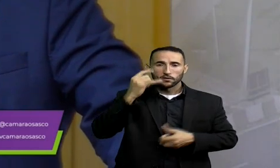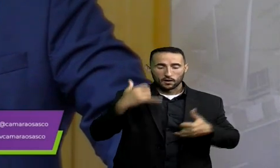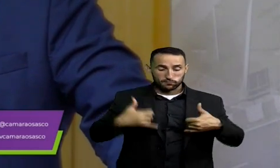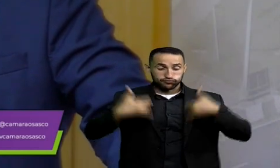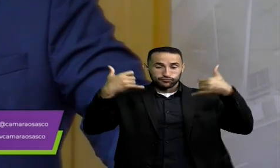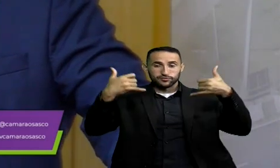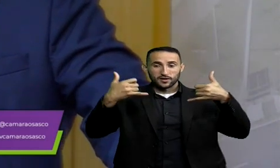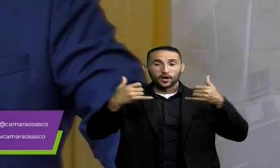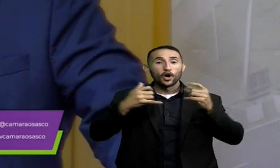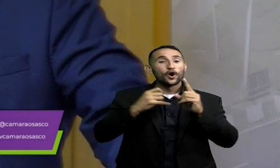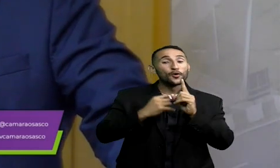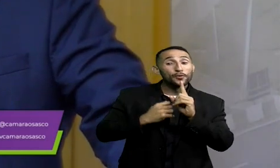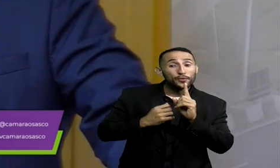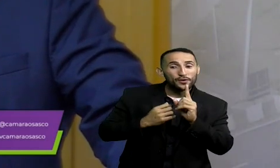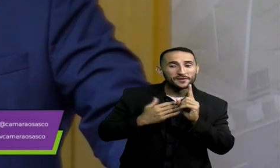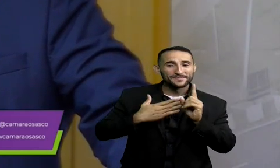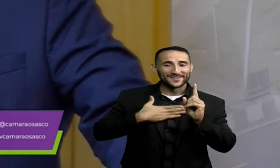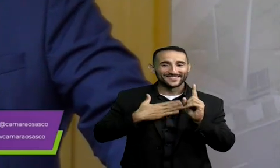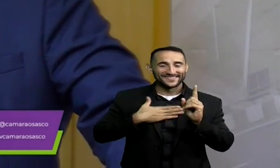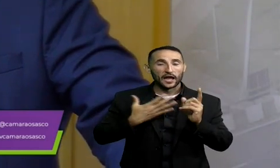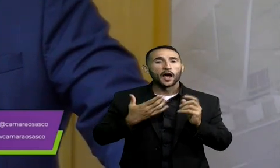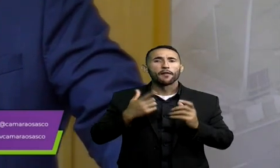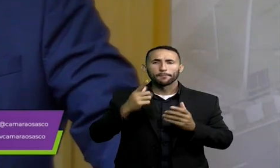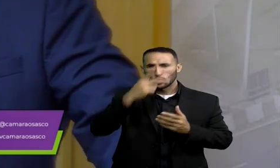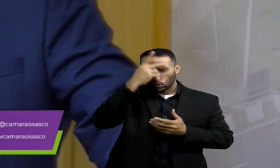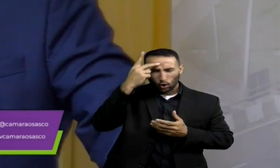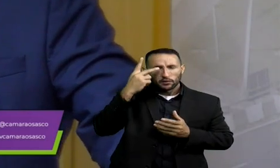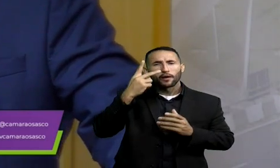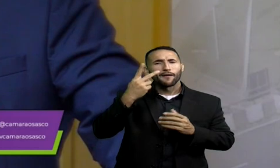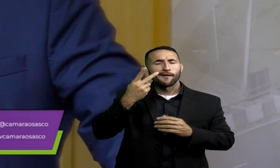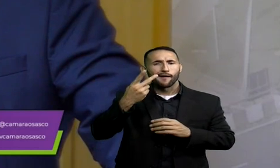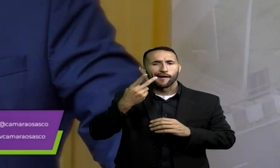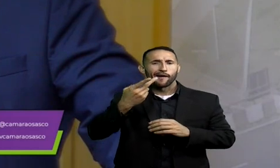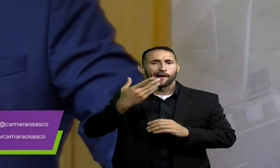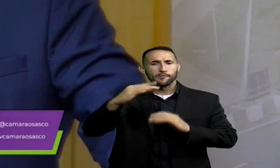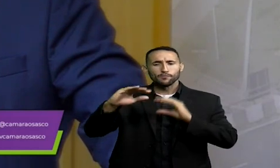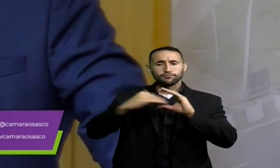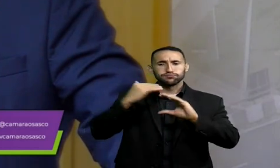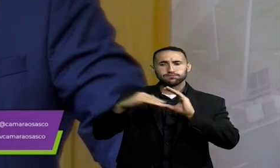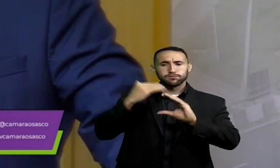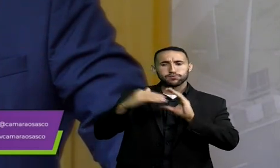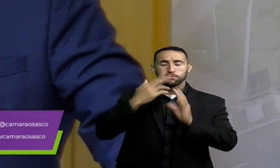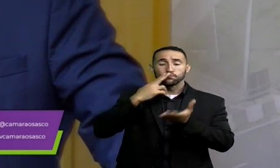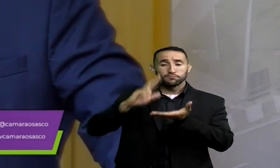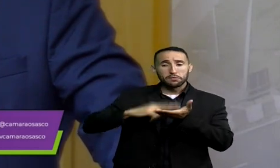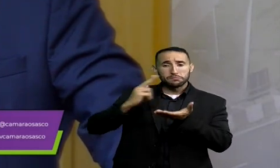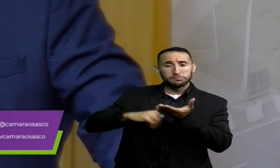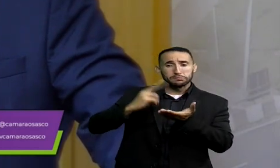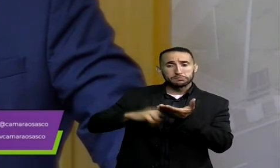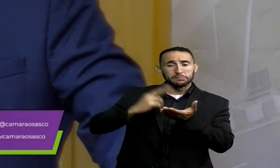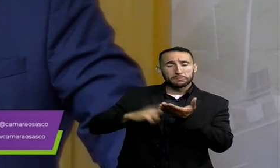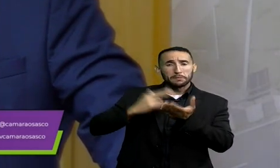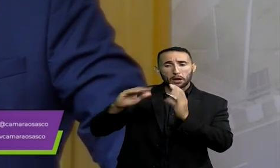e Recebi várias mensagens de